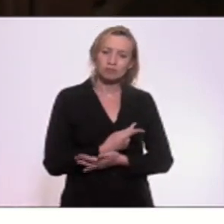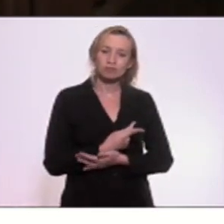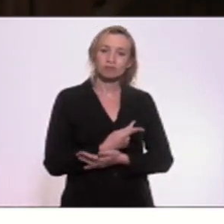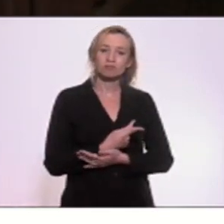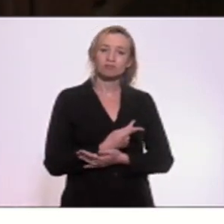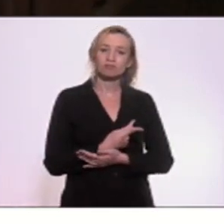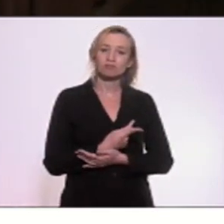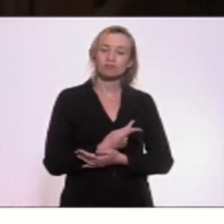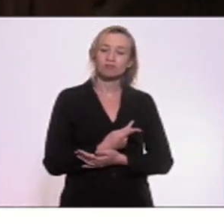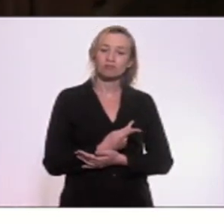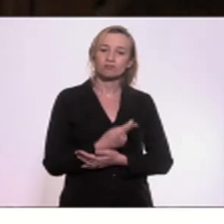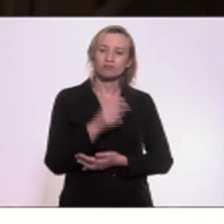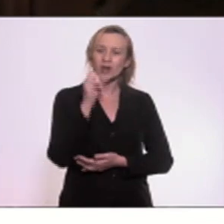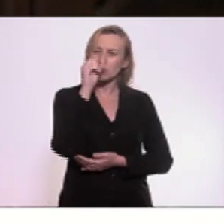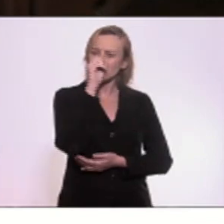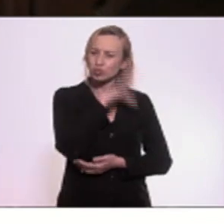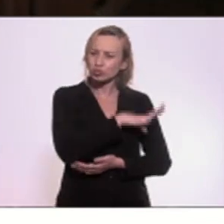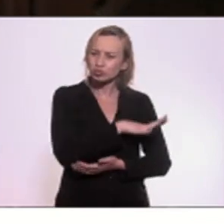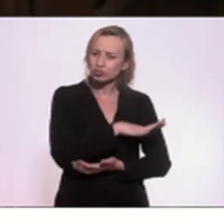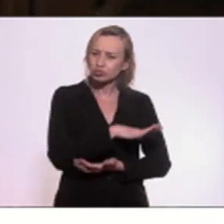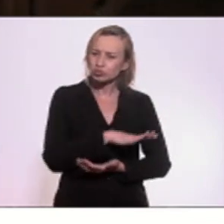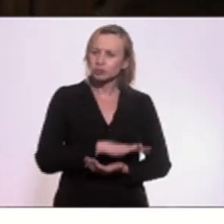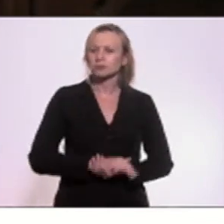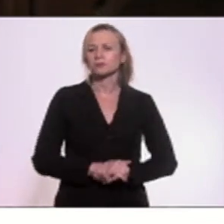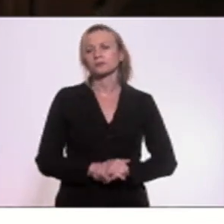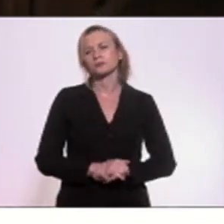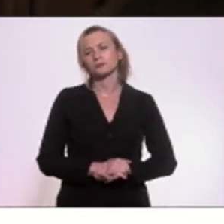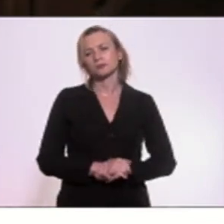de absurdo,